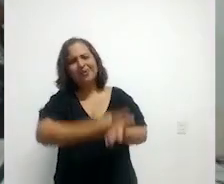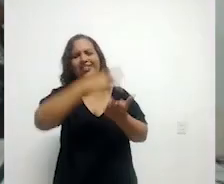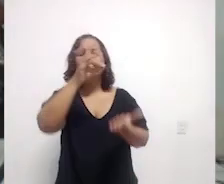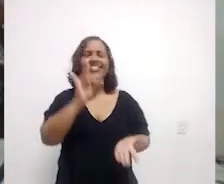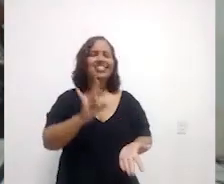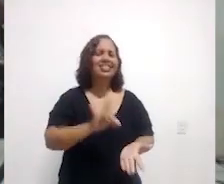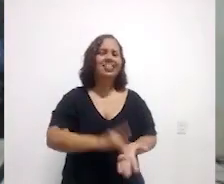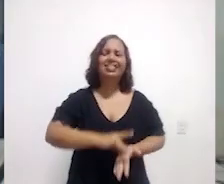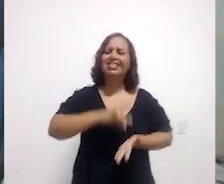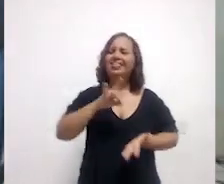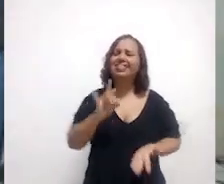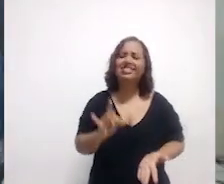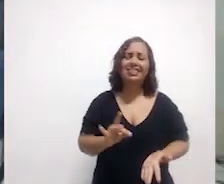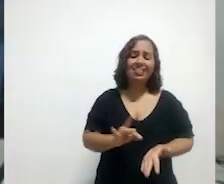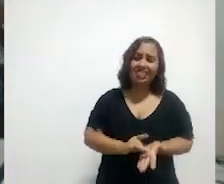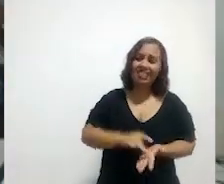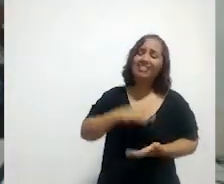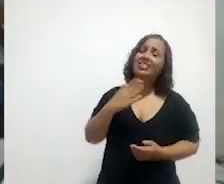feita